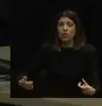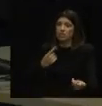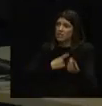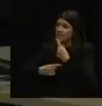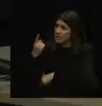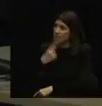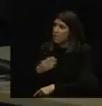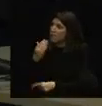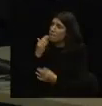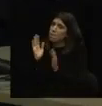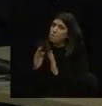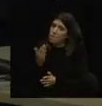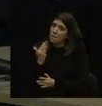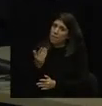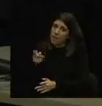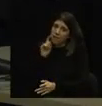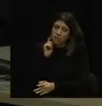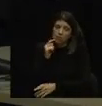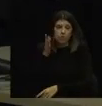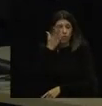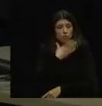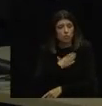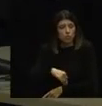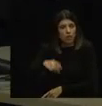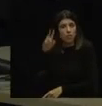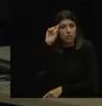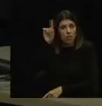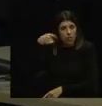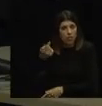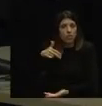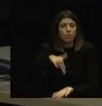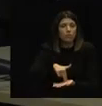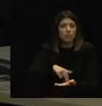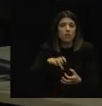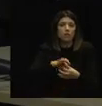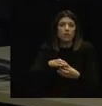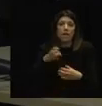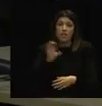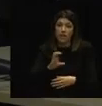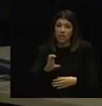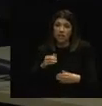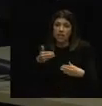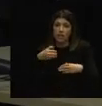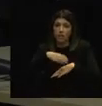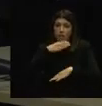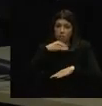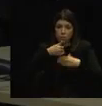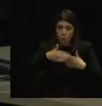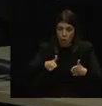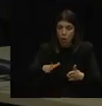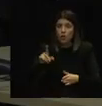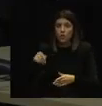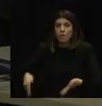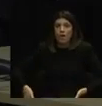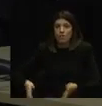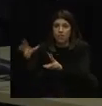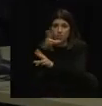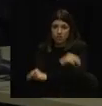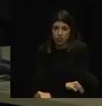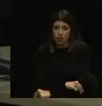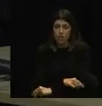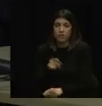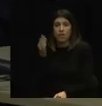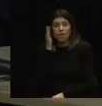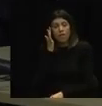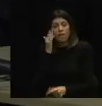reclama há muito tempo, e gostávamos de conhecer a posição relativamente à reabertura das esquadras de Carnide e das Avenidas Novas, por exemplo. Está também